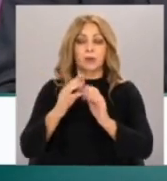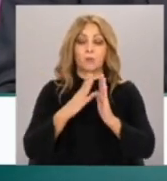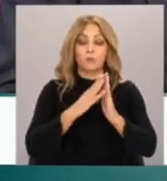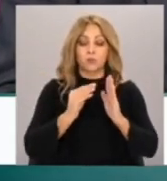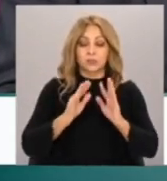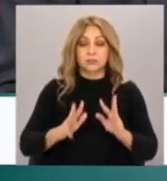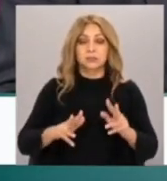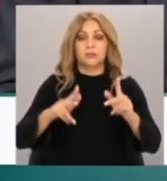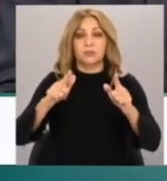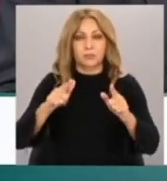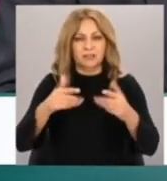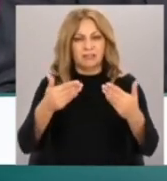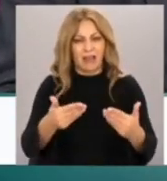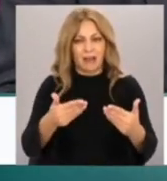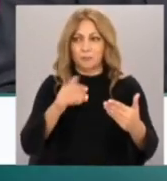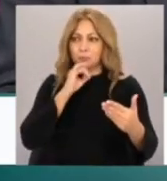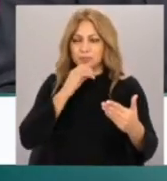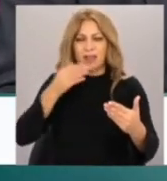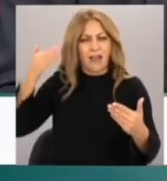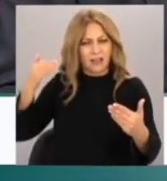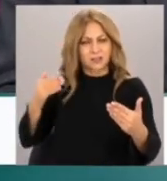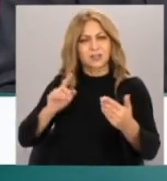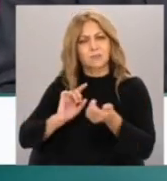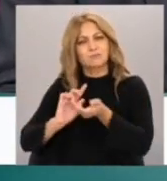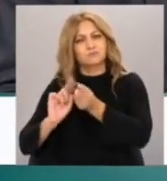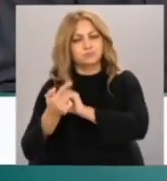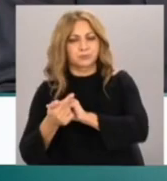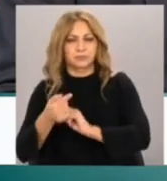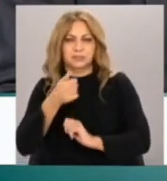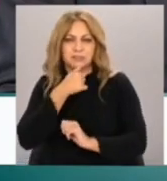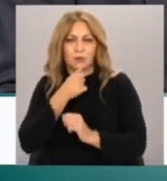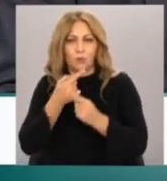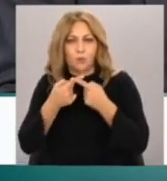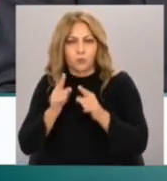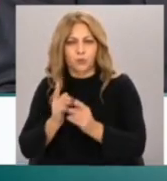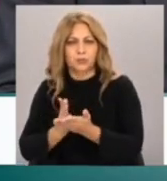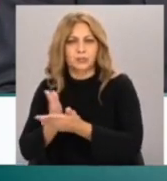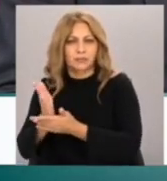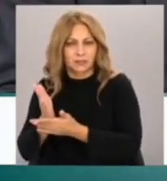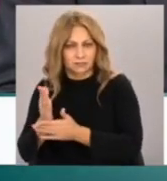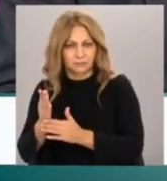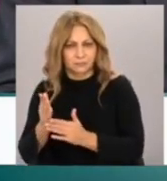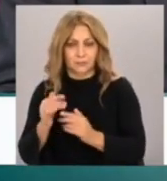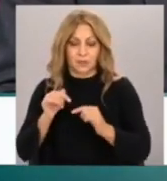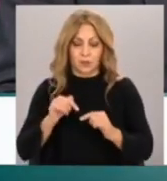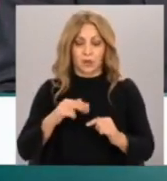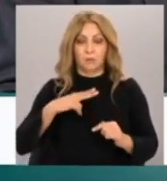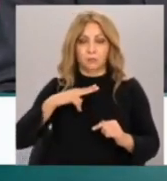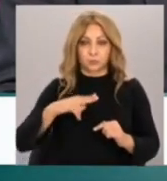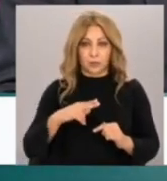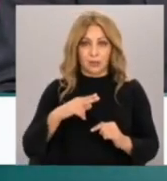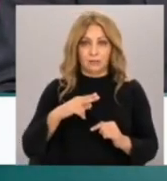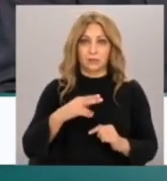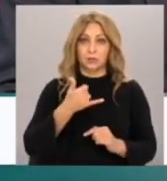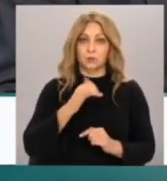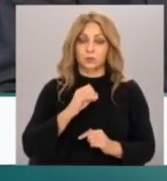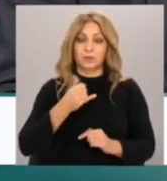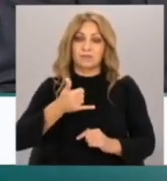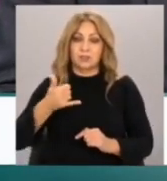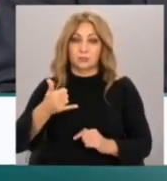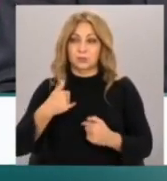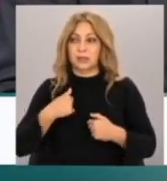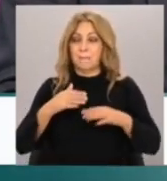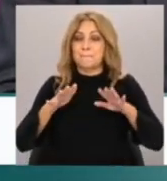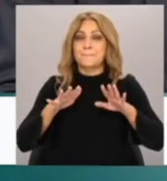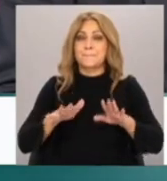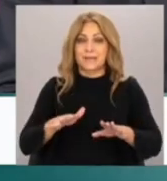vindo a seguir e que já podia ter optado por outro no passado esta é que estão em 2022 Portugal está num estado de estagnação e subdesenvolvimento que